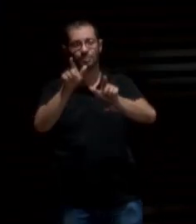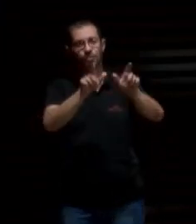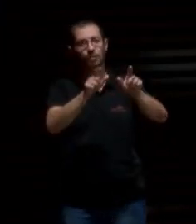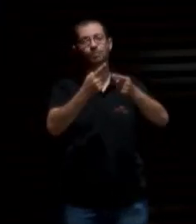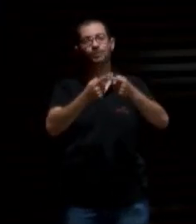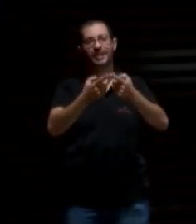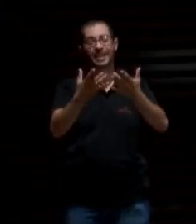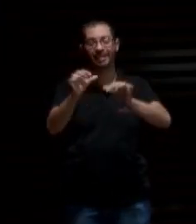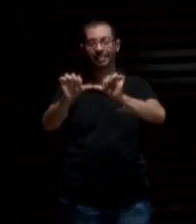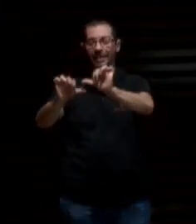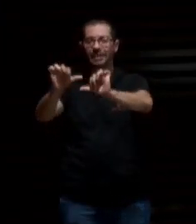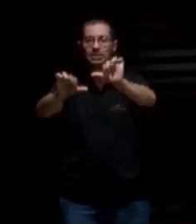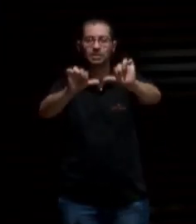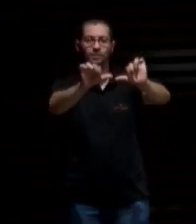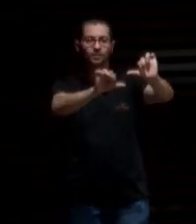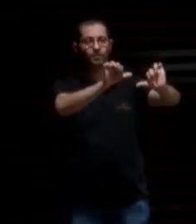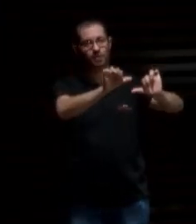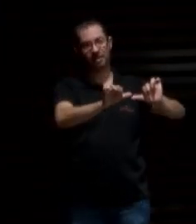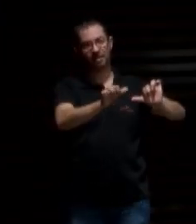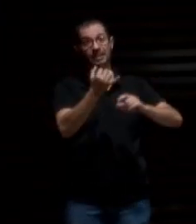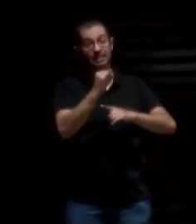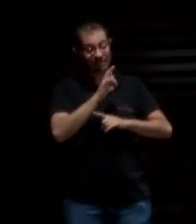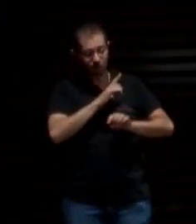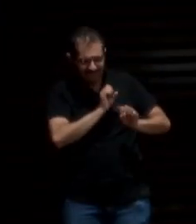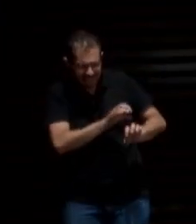objetivo é que os meus filhos sejam cada vez mais parecidos comigo.